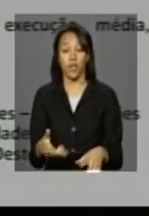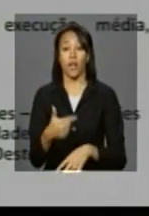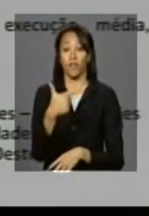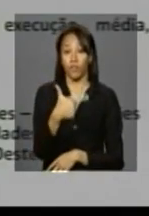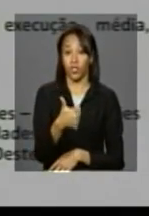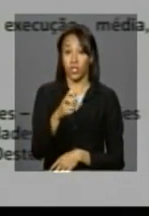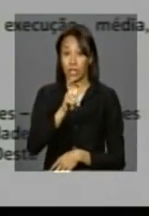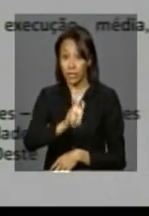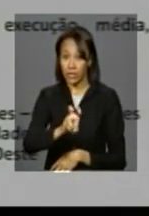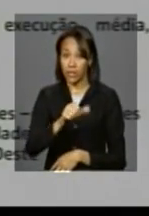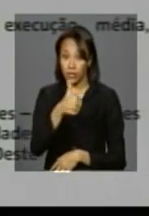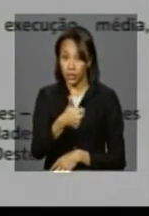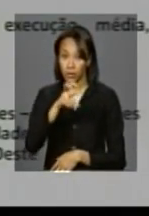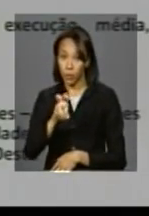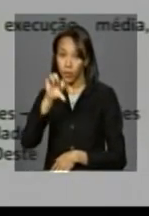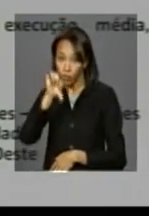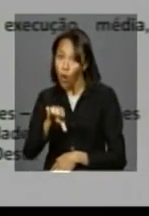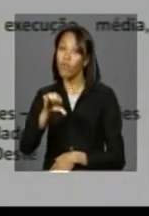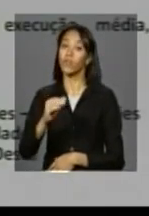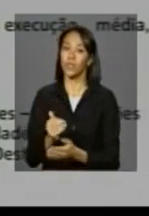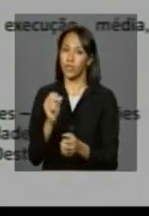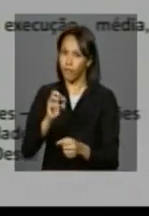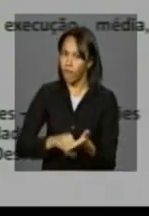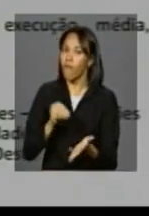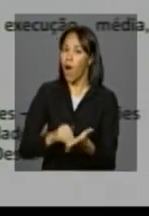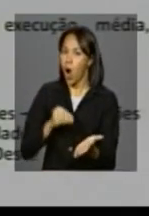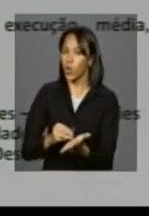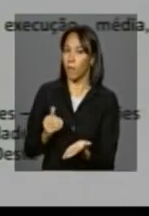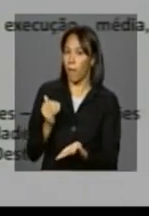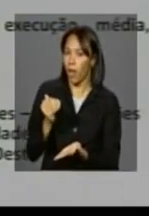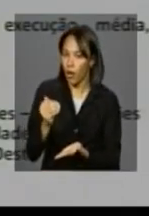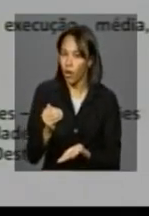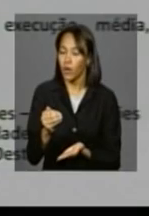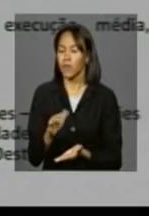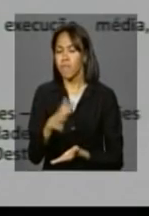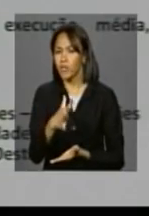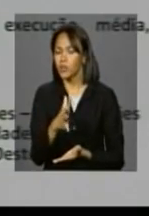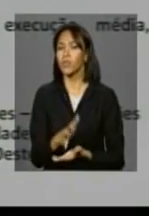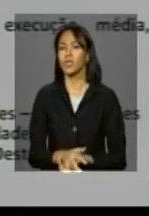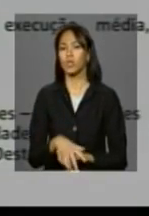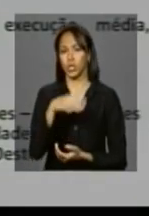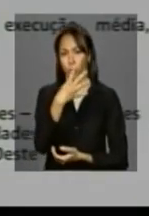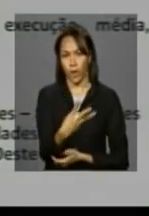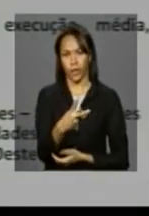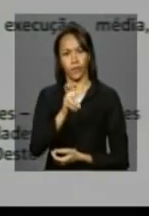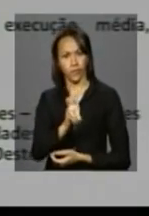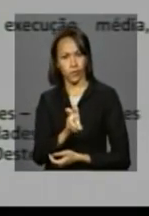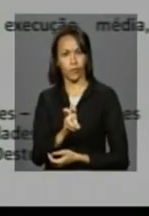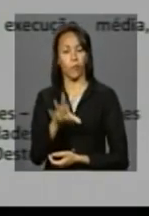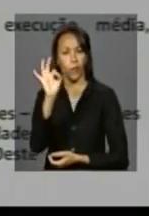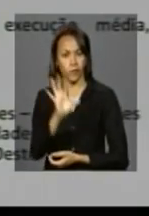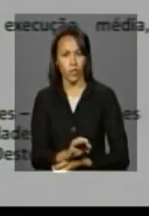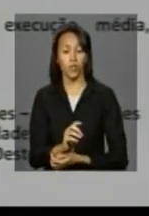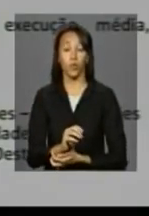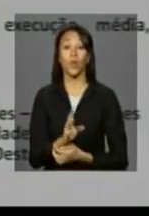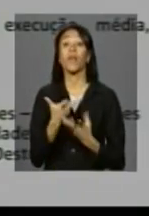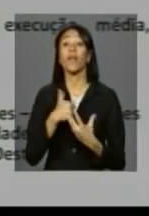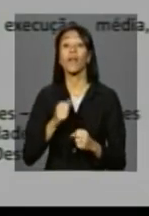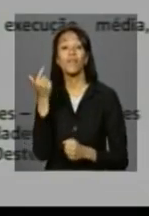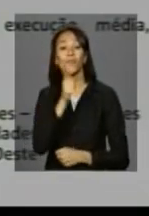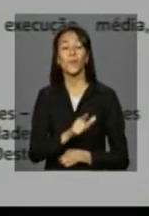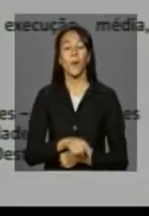iniciadas, 159 em andamento, com uma execução média de 45%, beneficiando 1 milhão